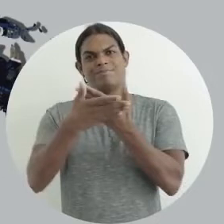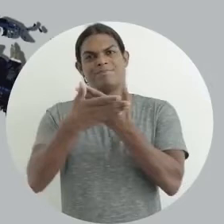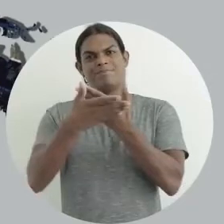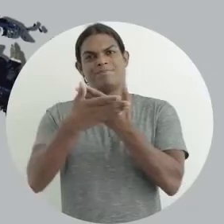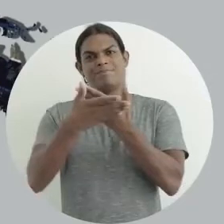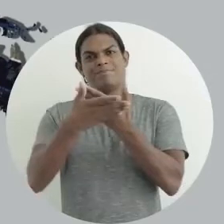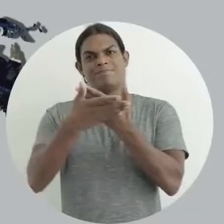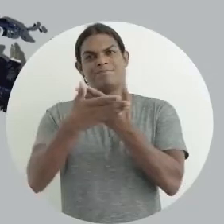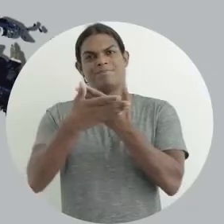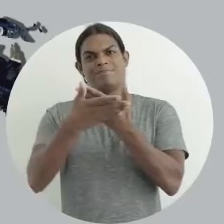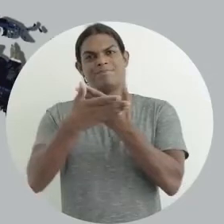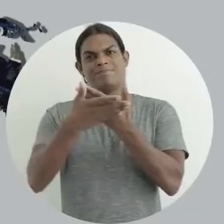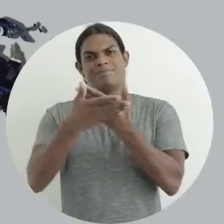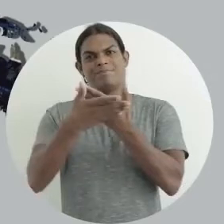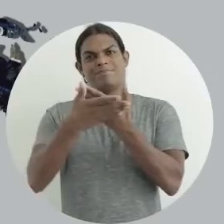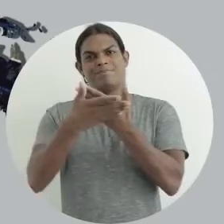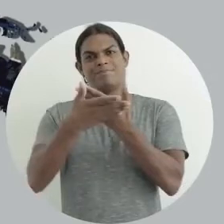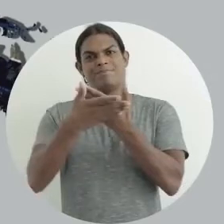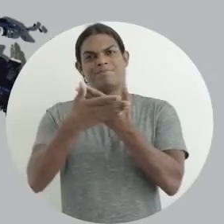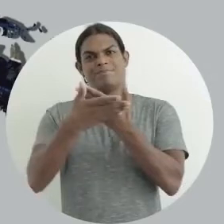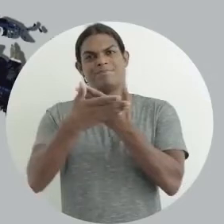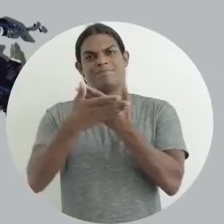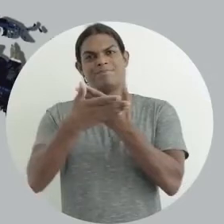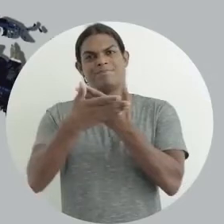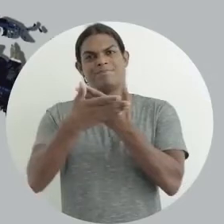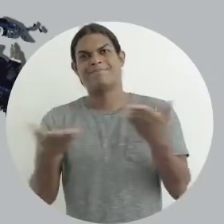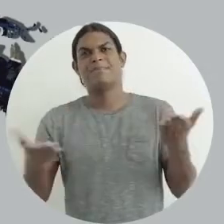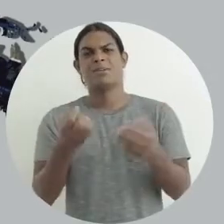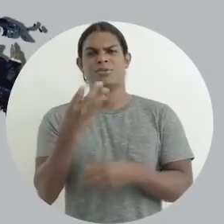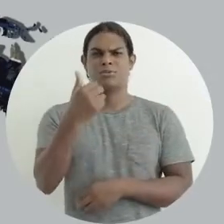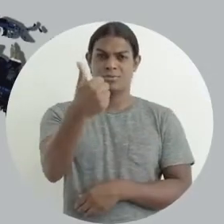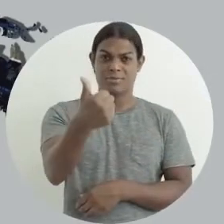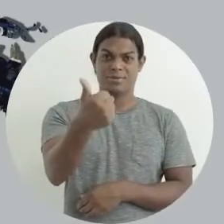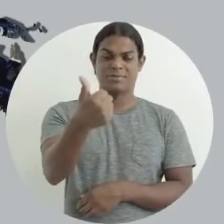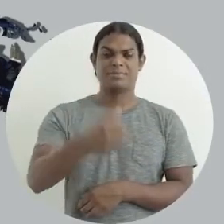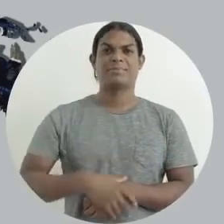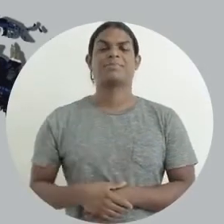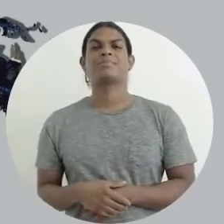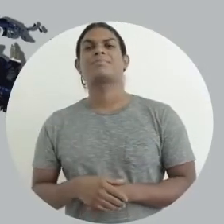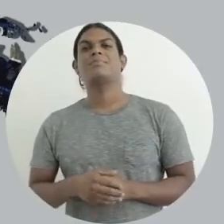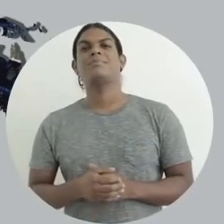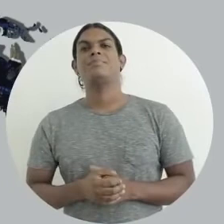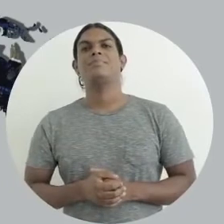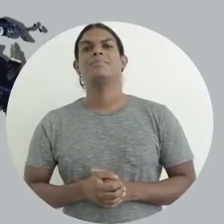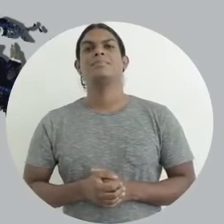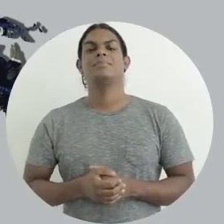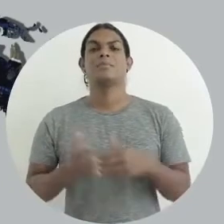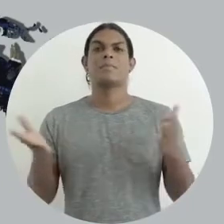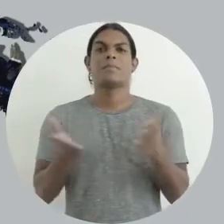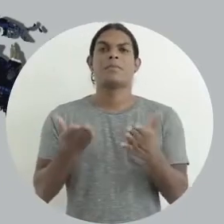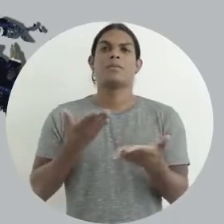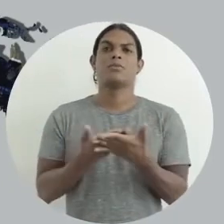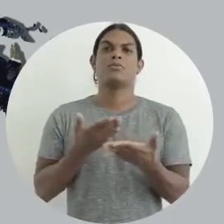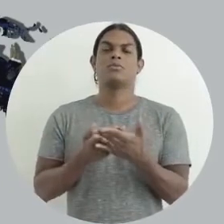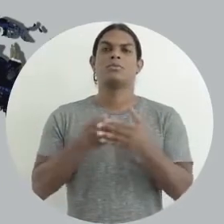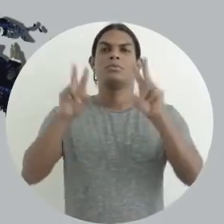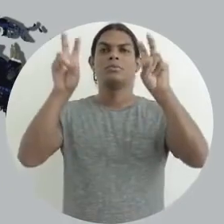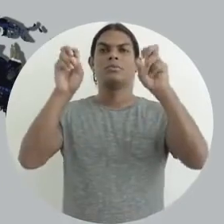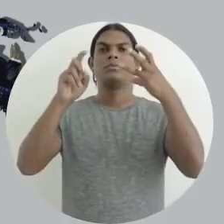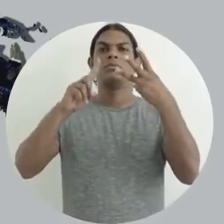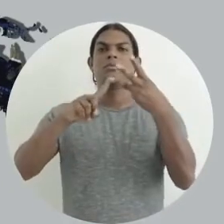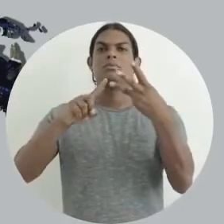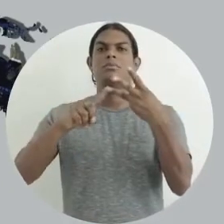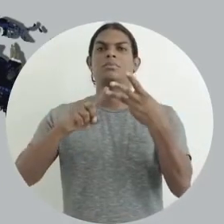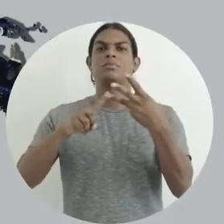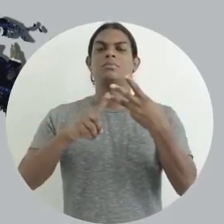preta, usa um colar dourado visto da cintura para cima. Estamos juntos mais uma vez, agora na competência 3,